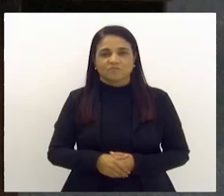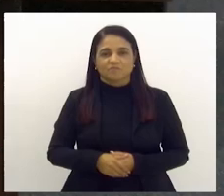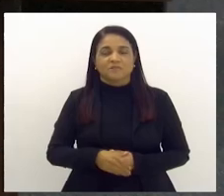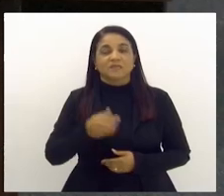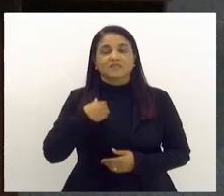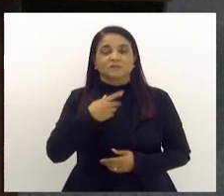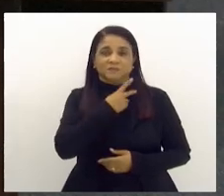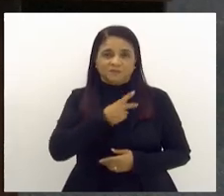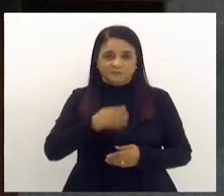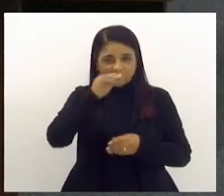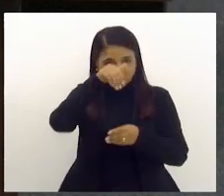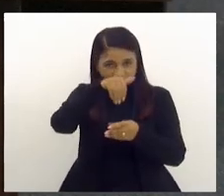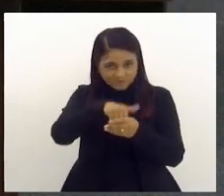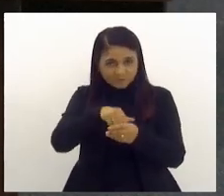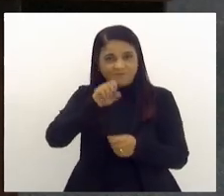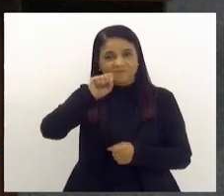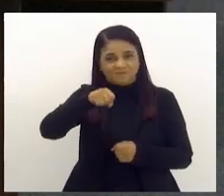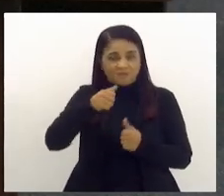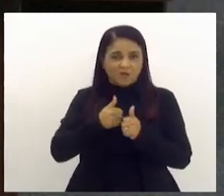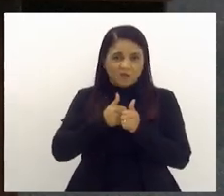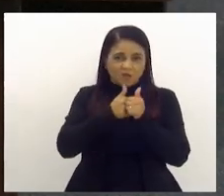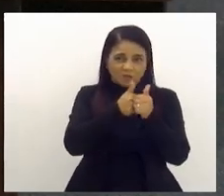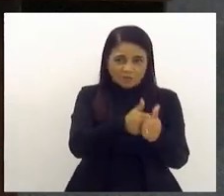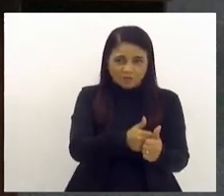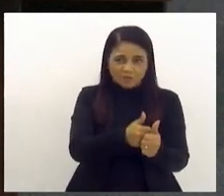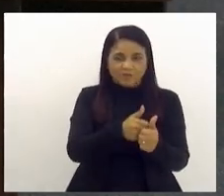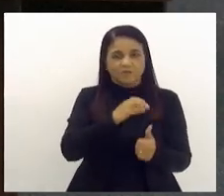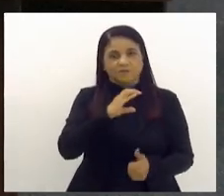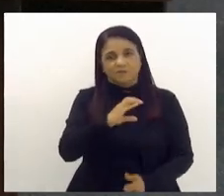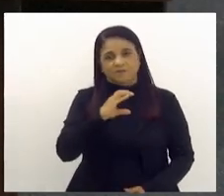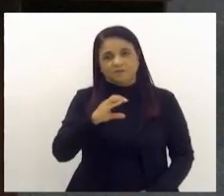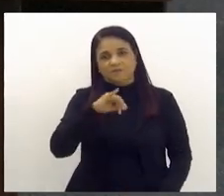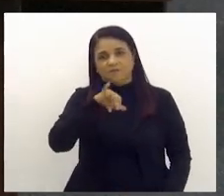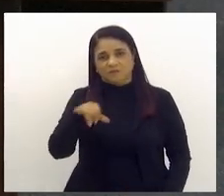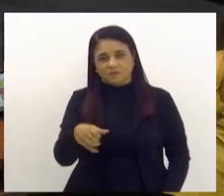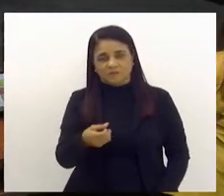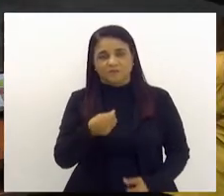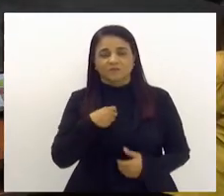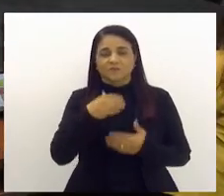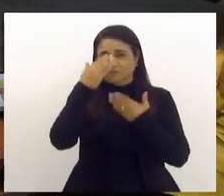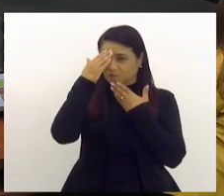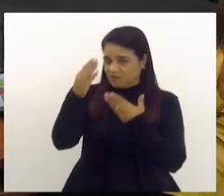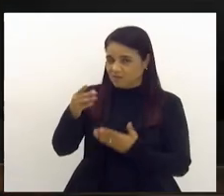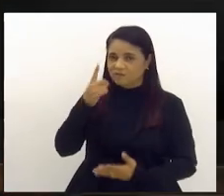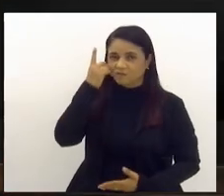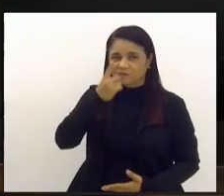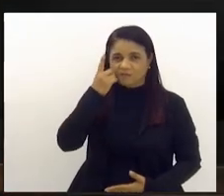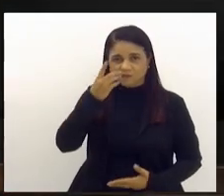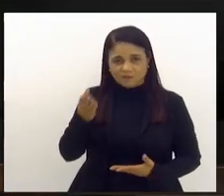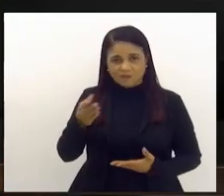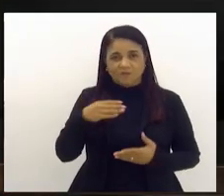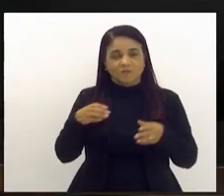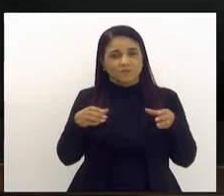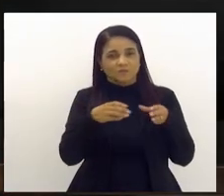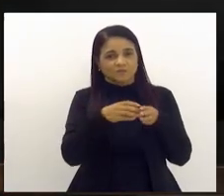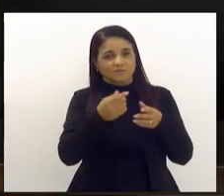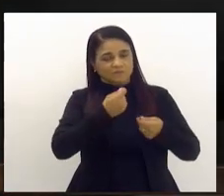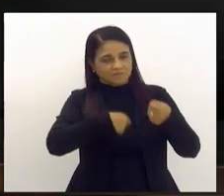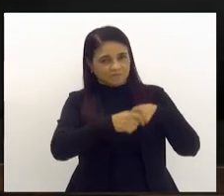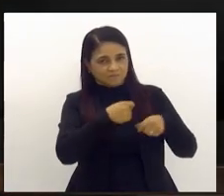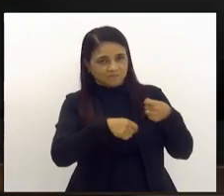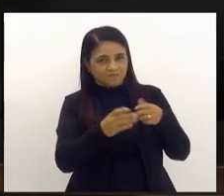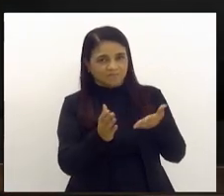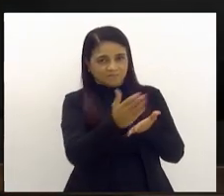Senhor presidente, favorável, acompanhando a CCJ. Muito obrigado, deputado Anderson. Pela Comissão de Tributação, deputado